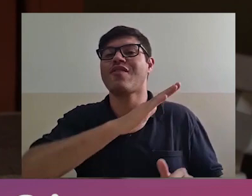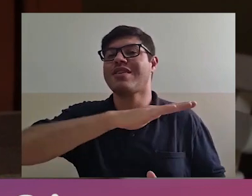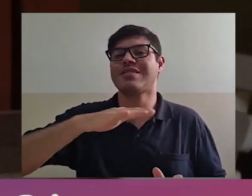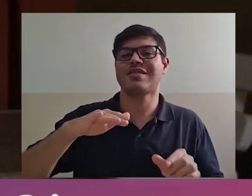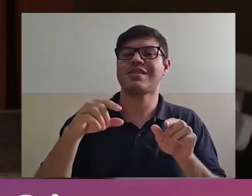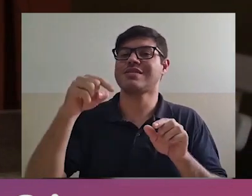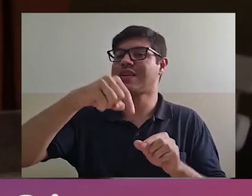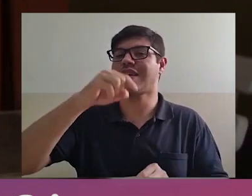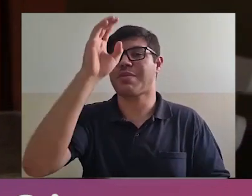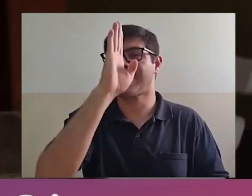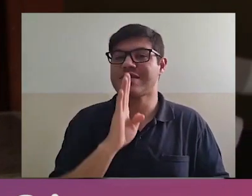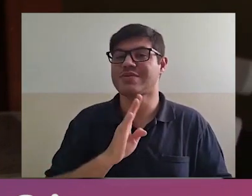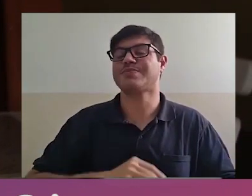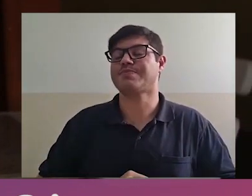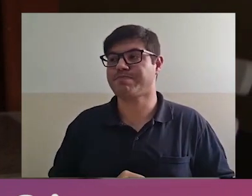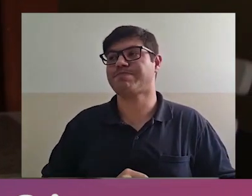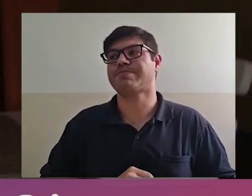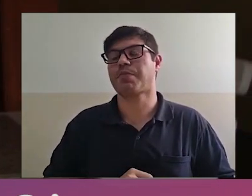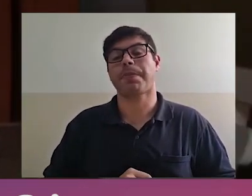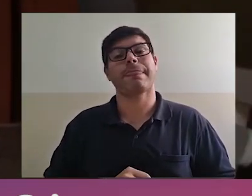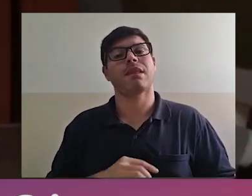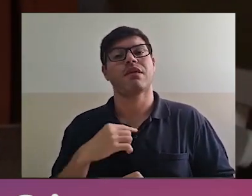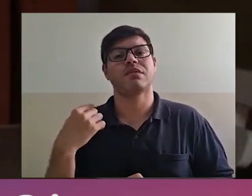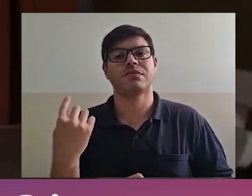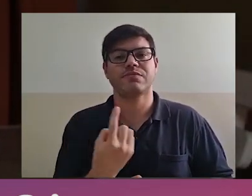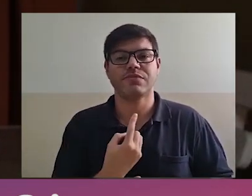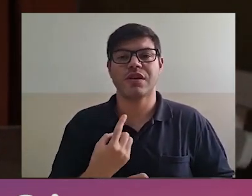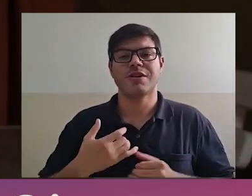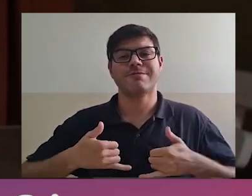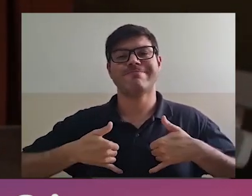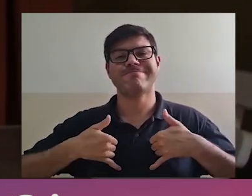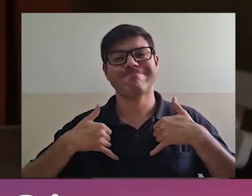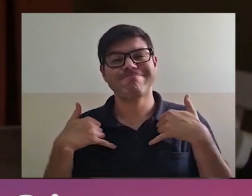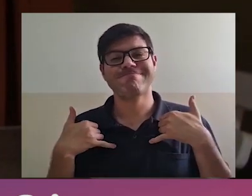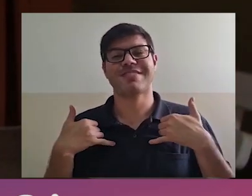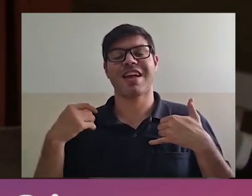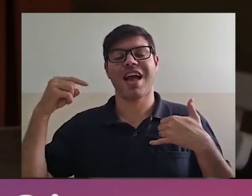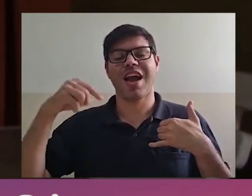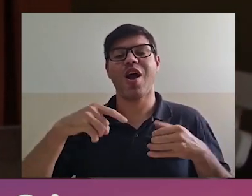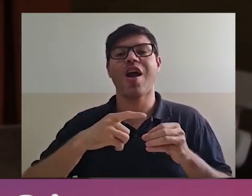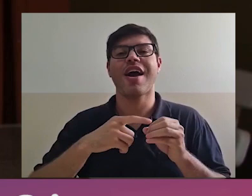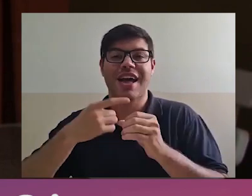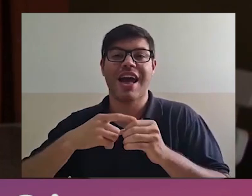benefício das crianças e adolescentes do nosso país. E a gente sente-se muito orgulhosa, né,